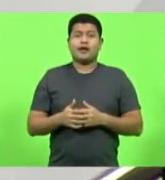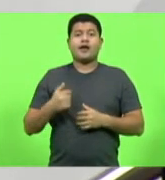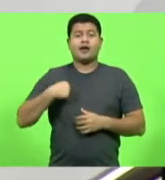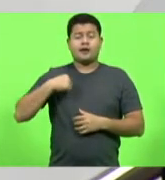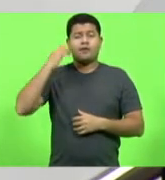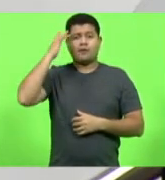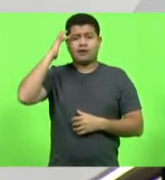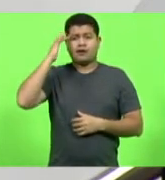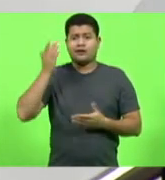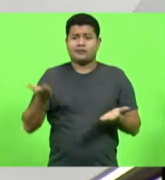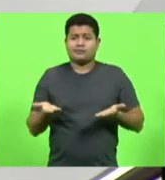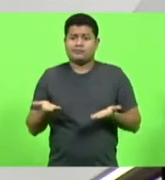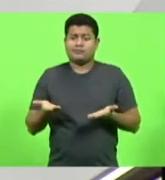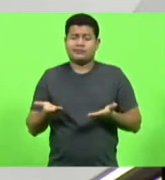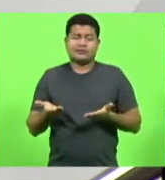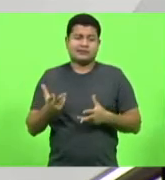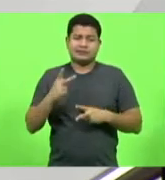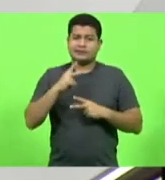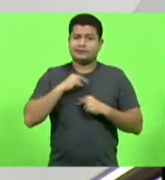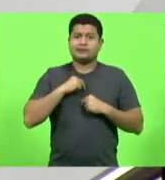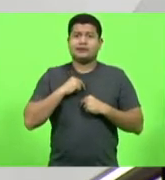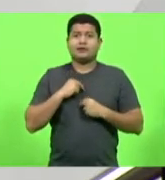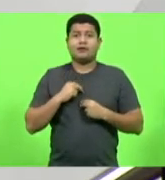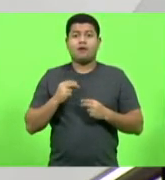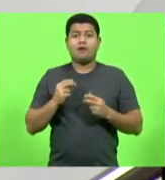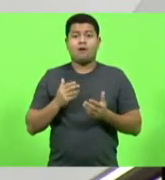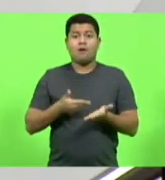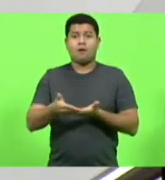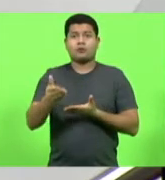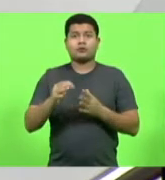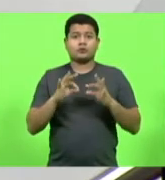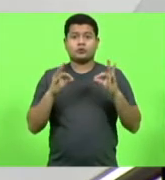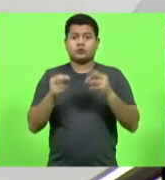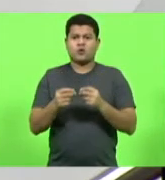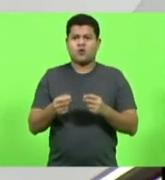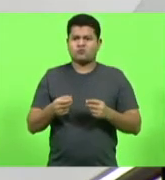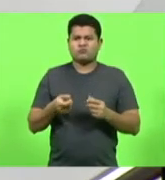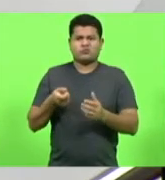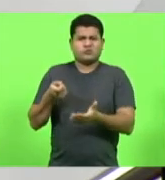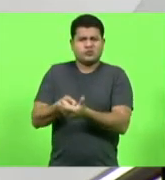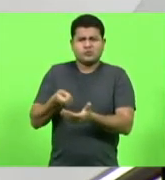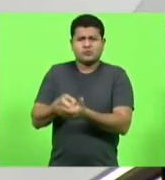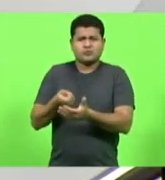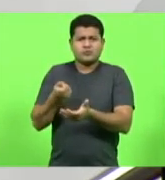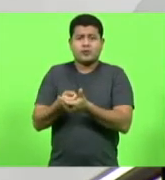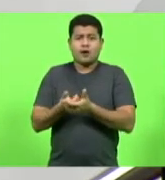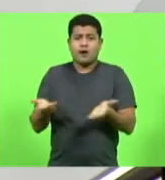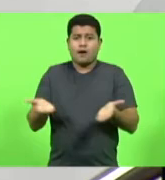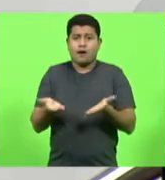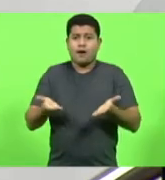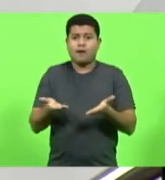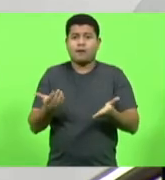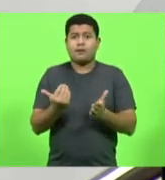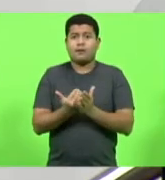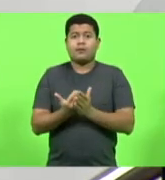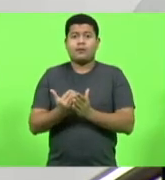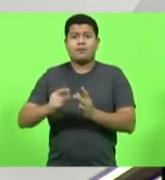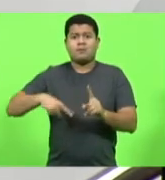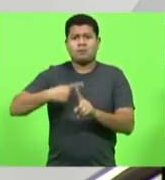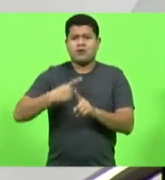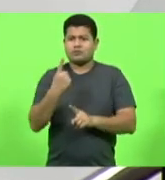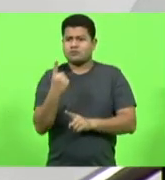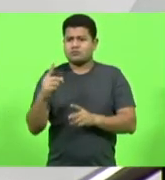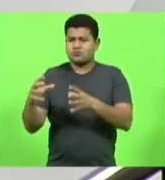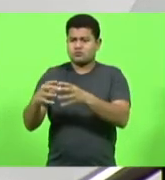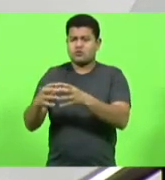meritório. A gente começa, todo mundo, fazer pressão, agora vamos colocar mais um grupo prioritário, mais um